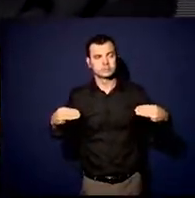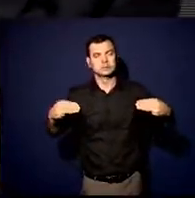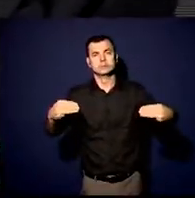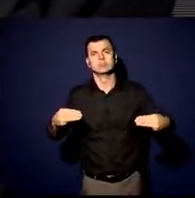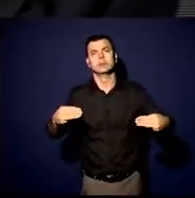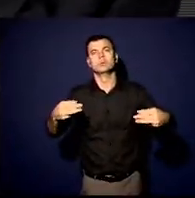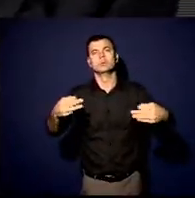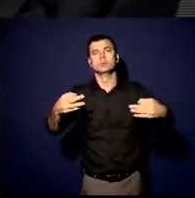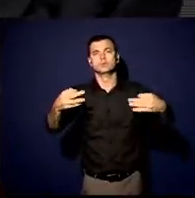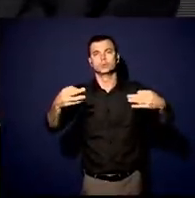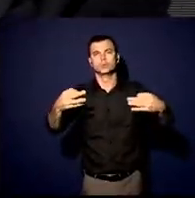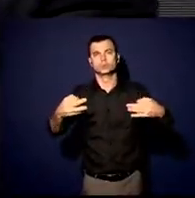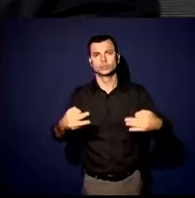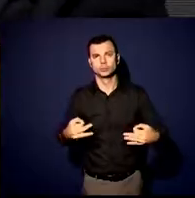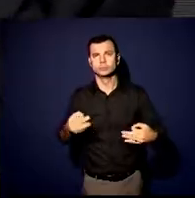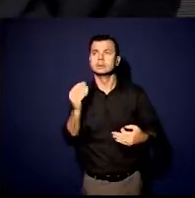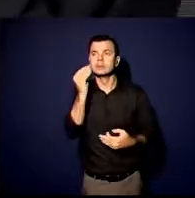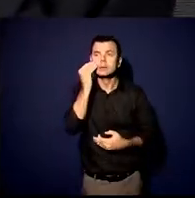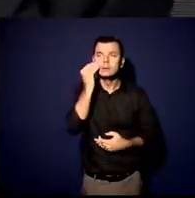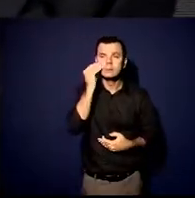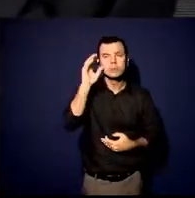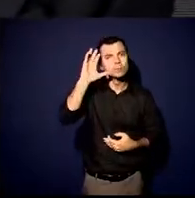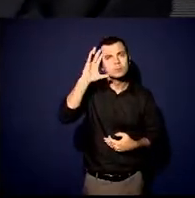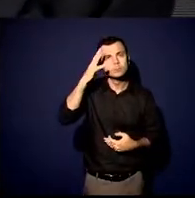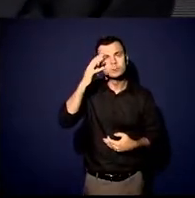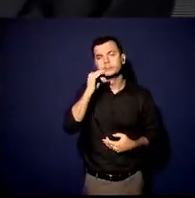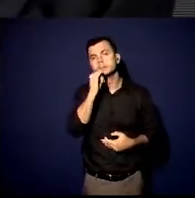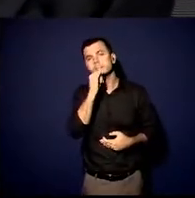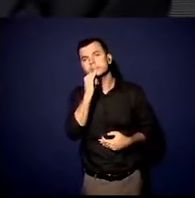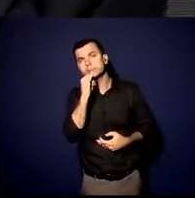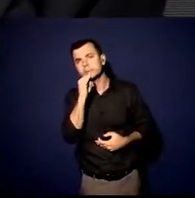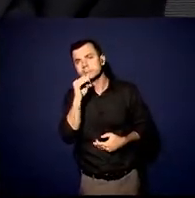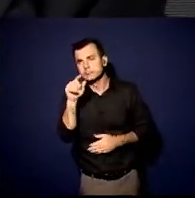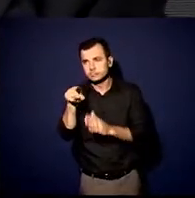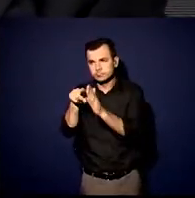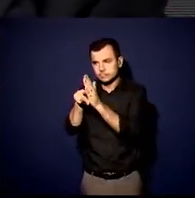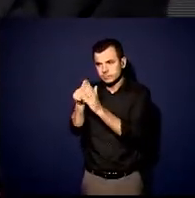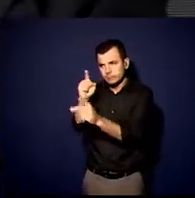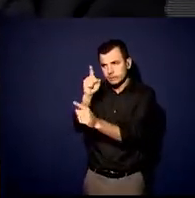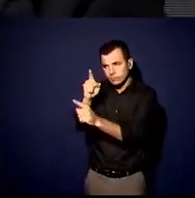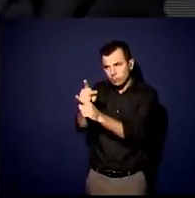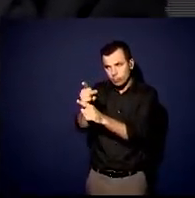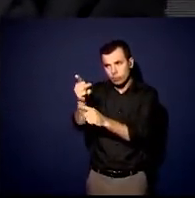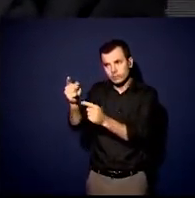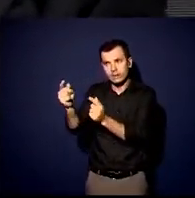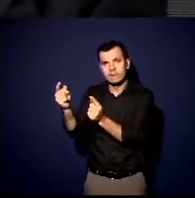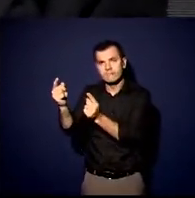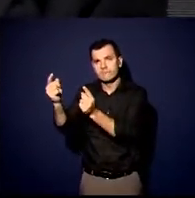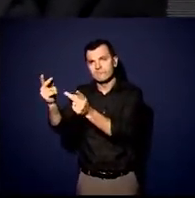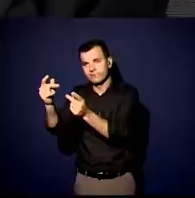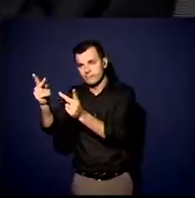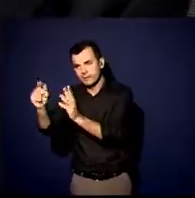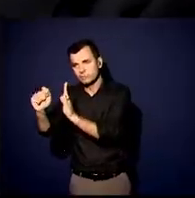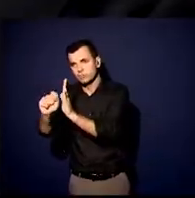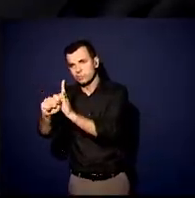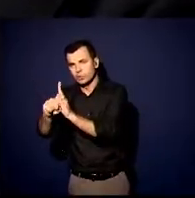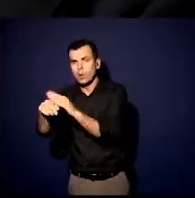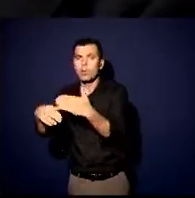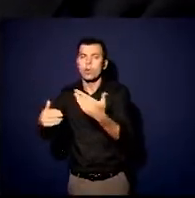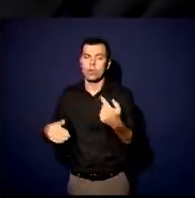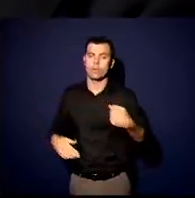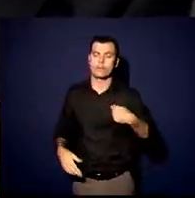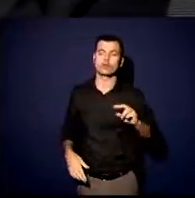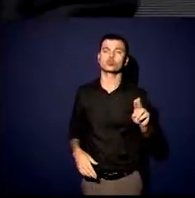compondo a forma de solução por exemplo identificar traficante com usuário e prender